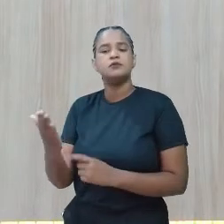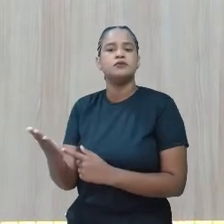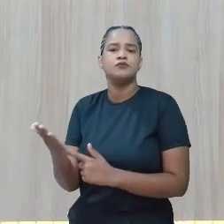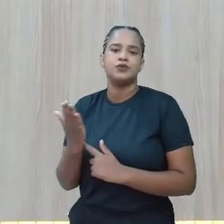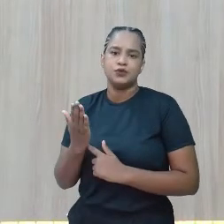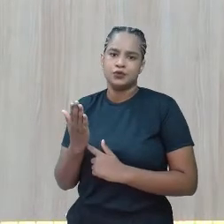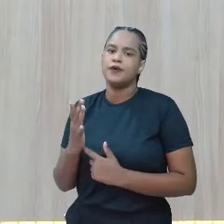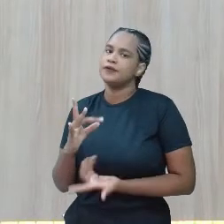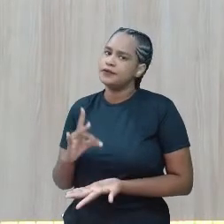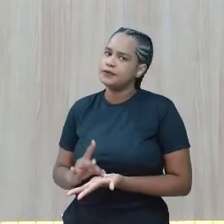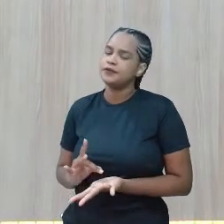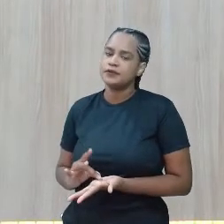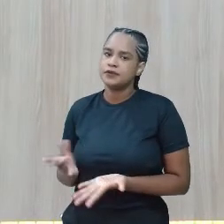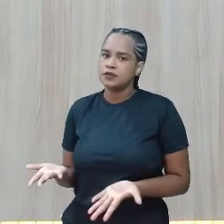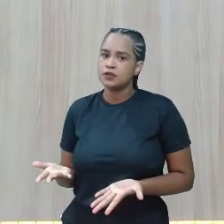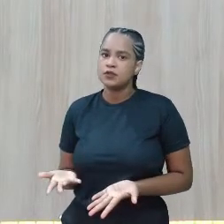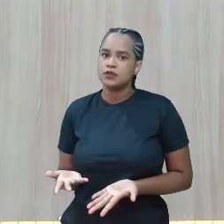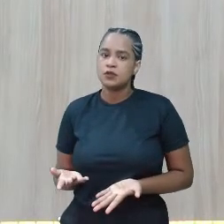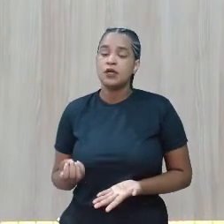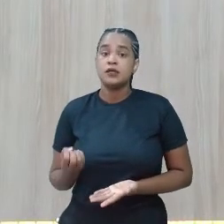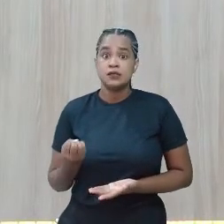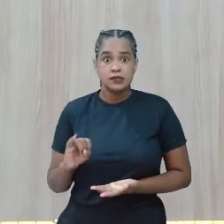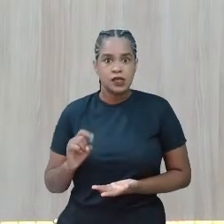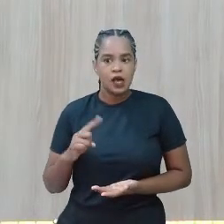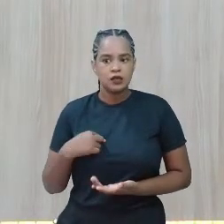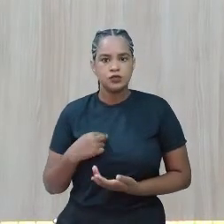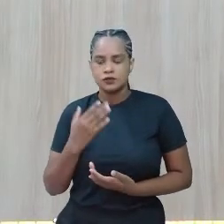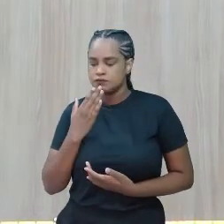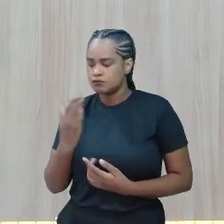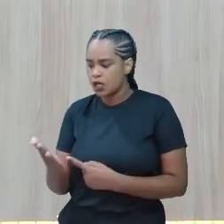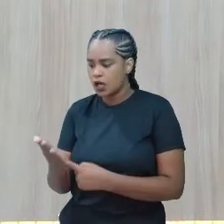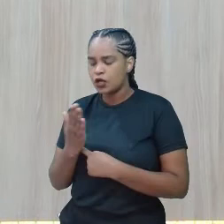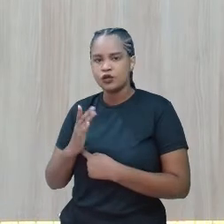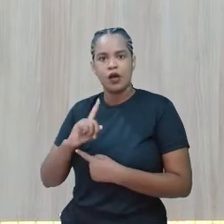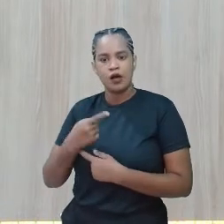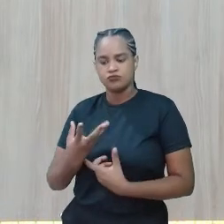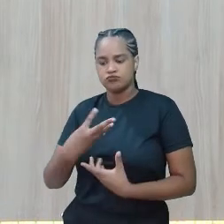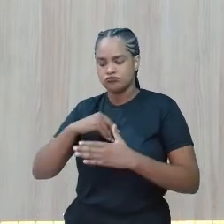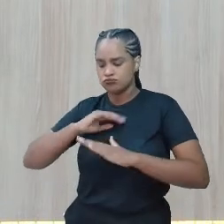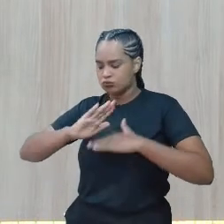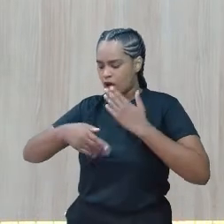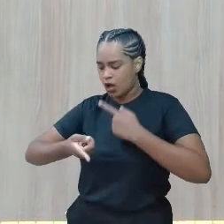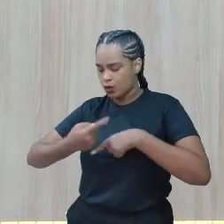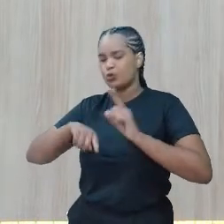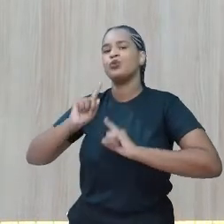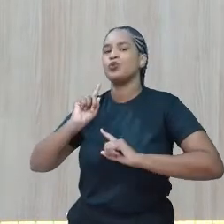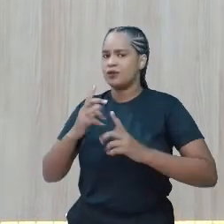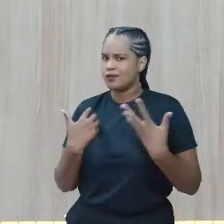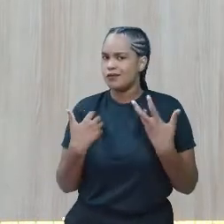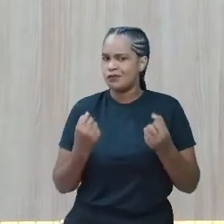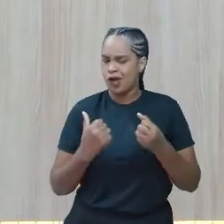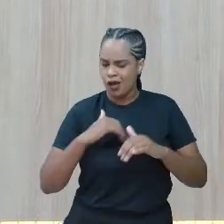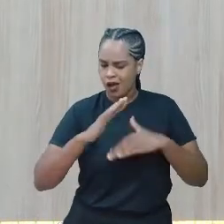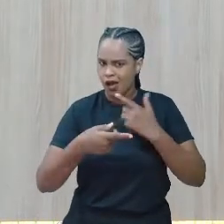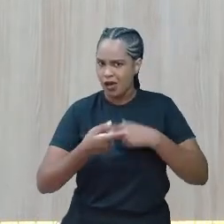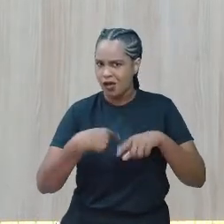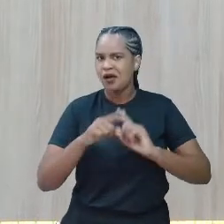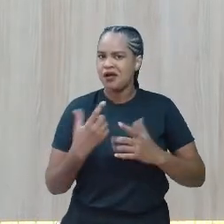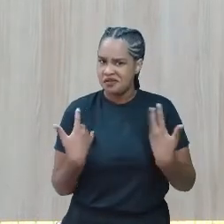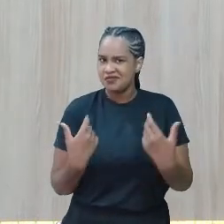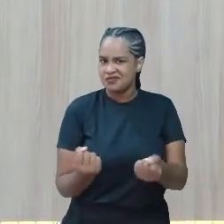sabe? Quando isso acontece, estamos só crescendo. Então, vamos crescer juntos? Vamos